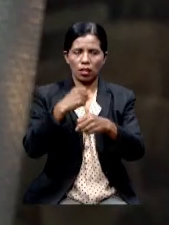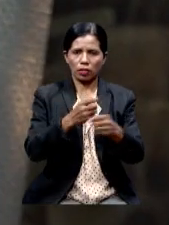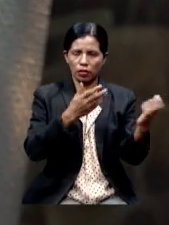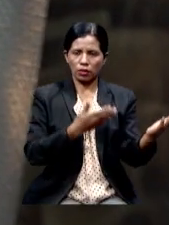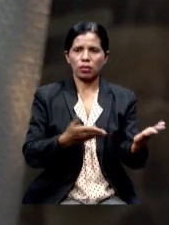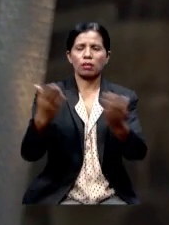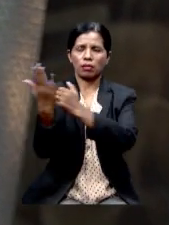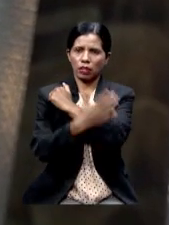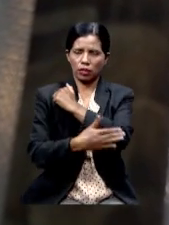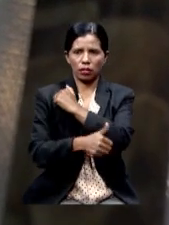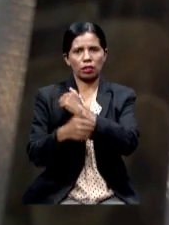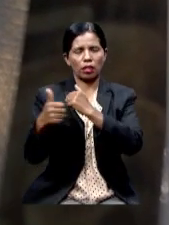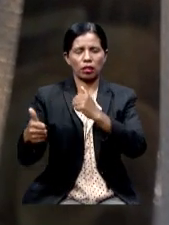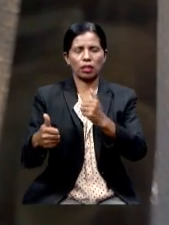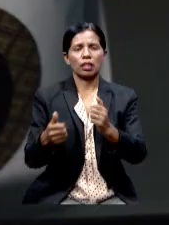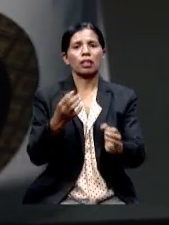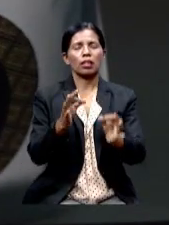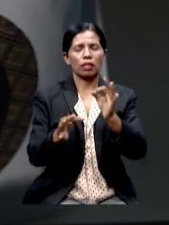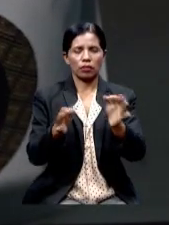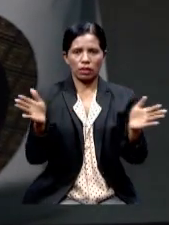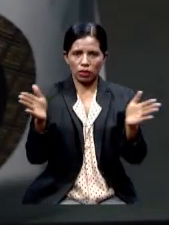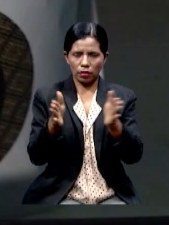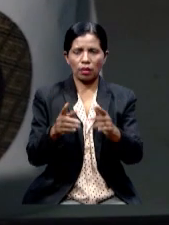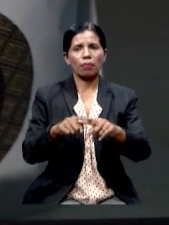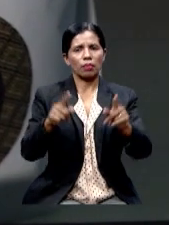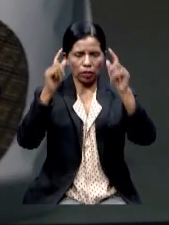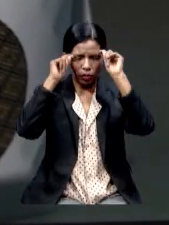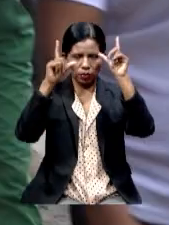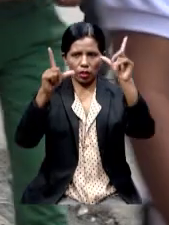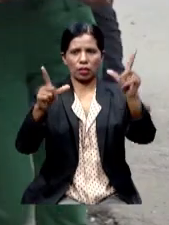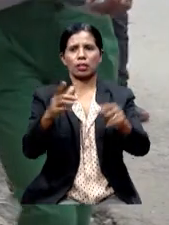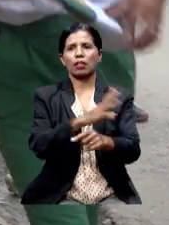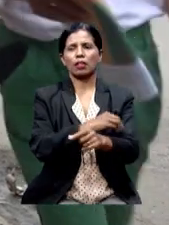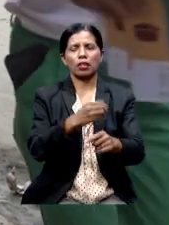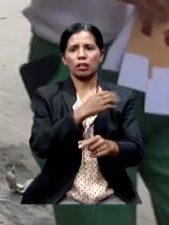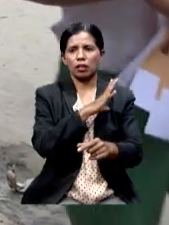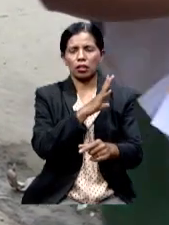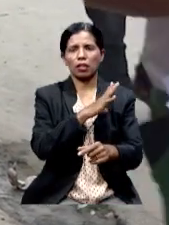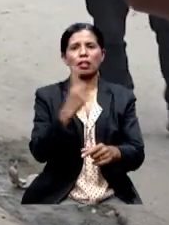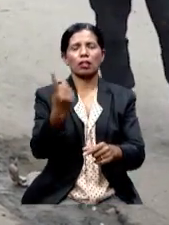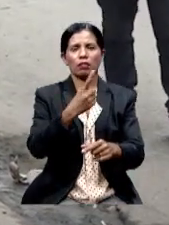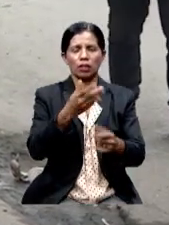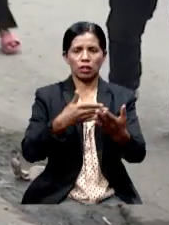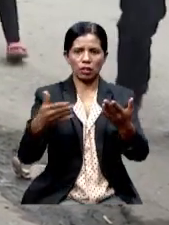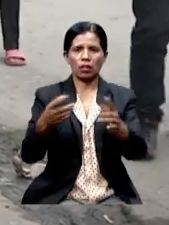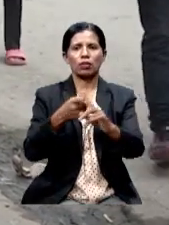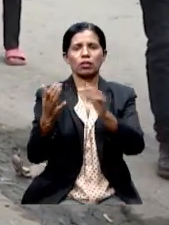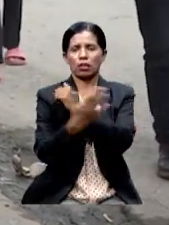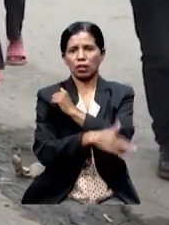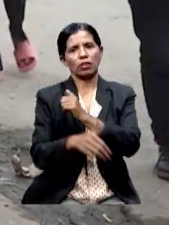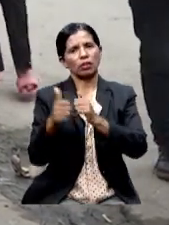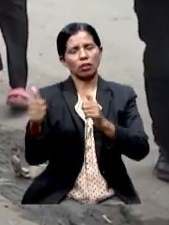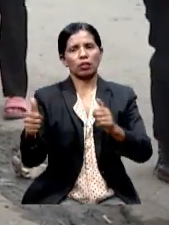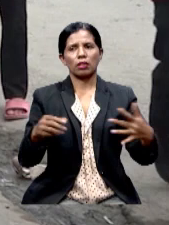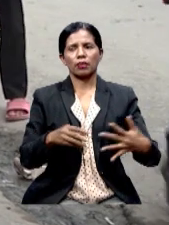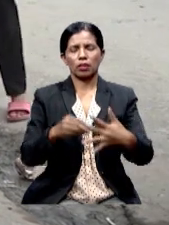exportação bara iliu mas que o quantidade ki. Ma be Timor-Leste rasik durante ne se depende na fatim ba produto importação sira liu